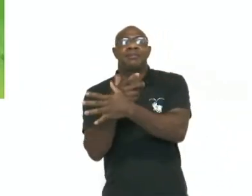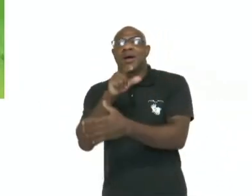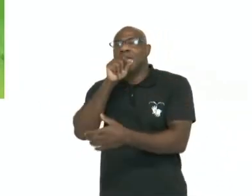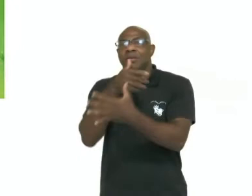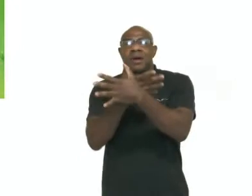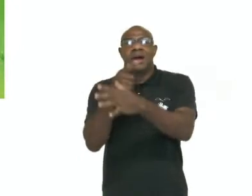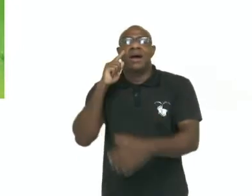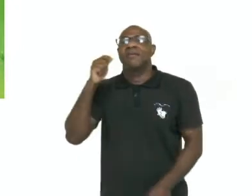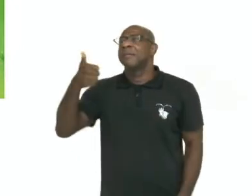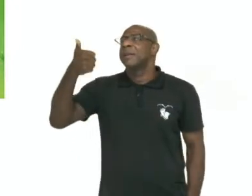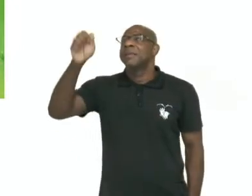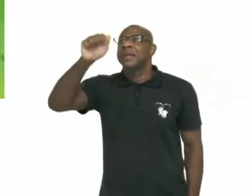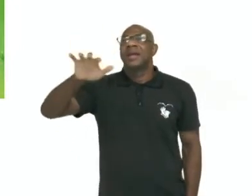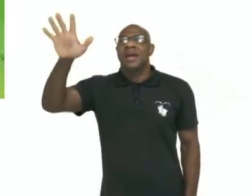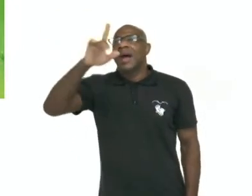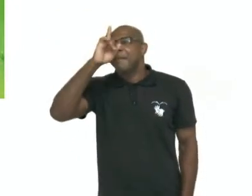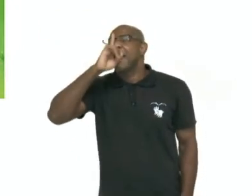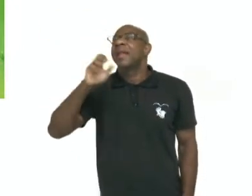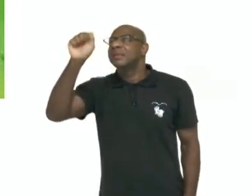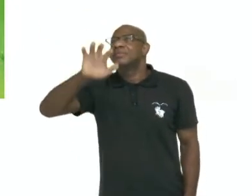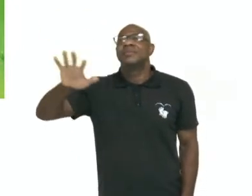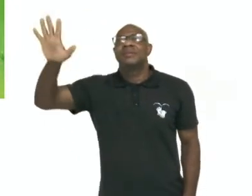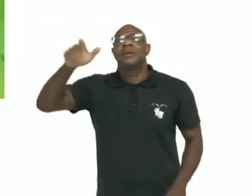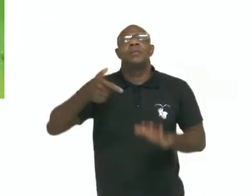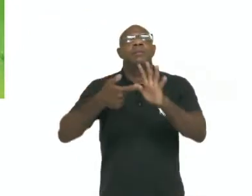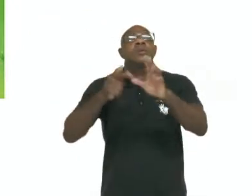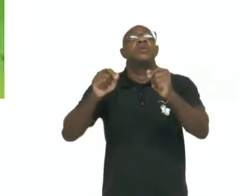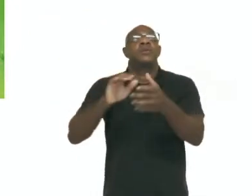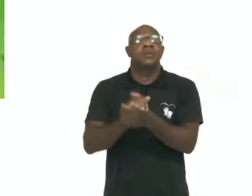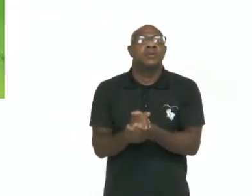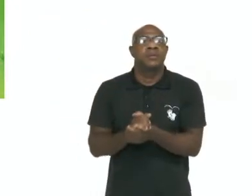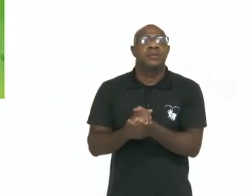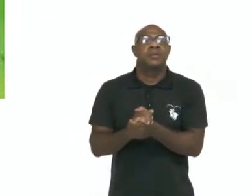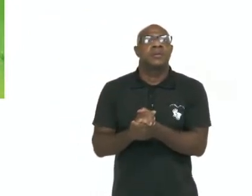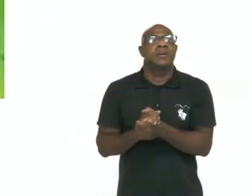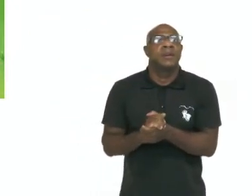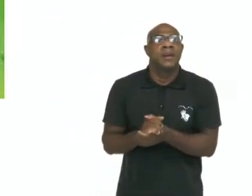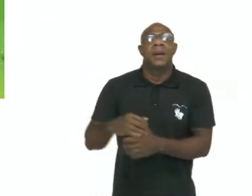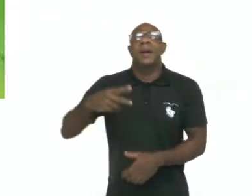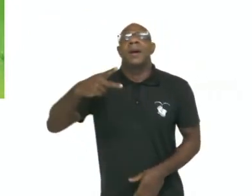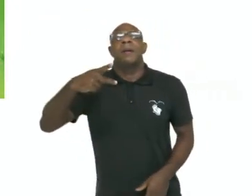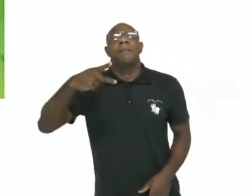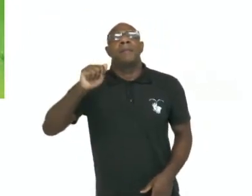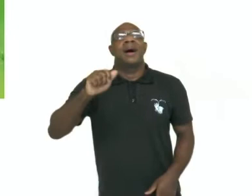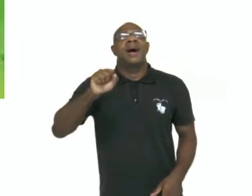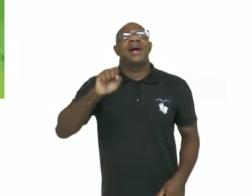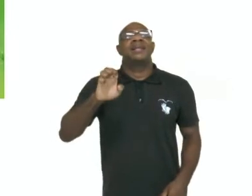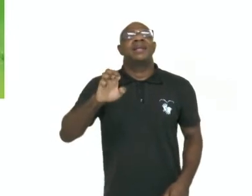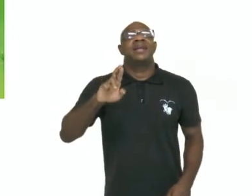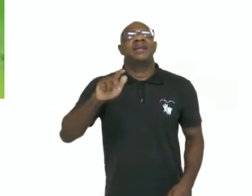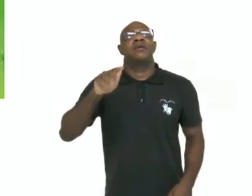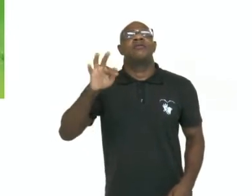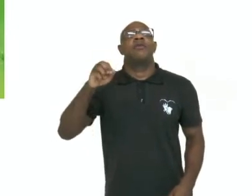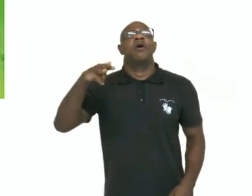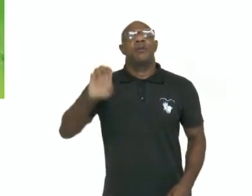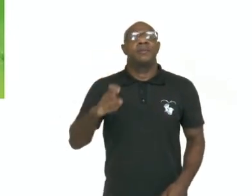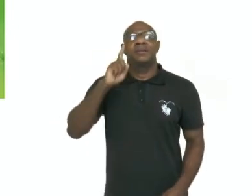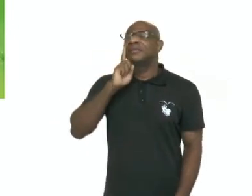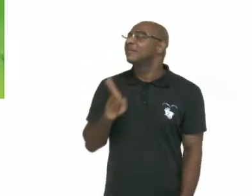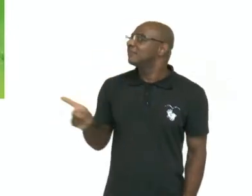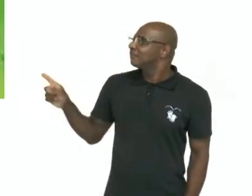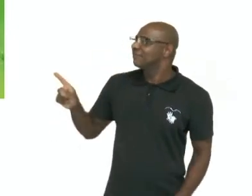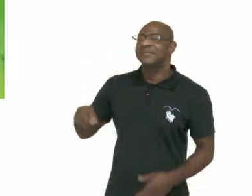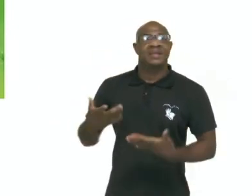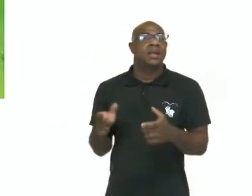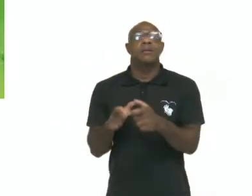essa ave linda aqui, ó, amarelinha, está representando a ordem dos passeriformes. É uma das ordens mais numerosas,